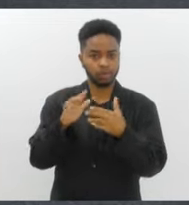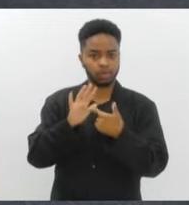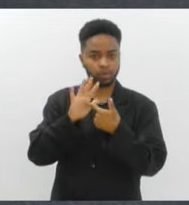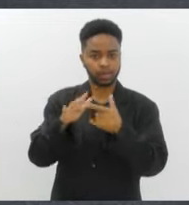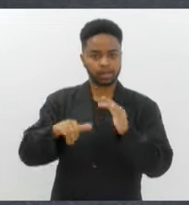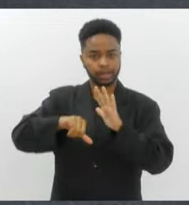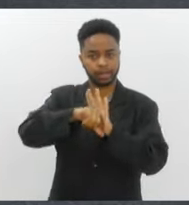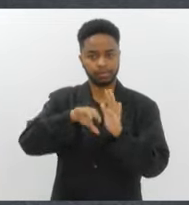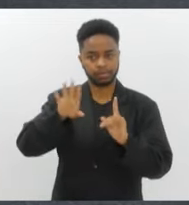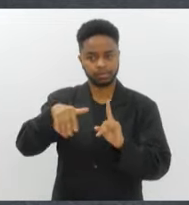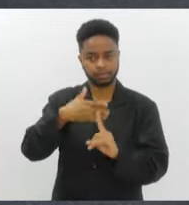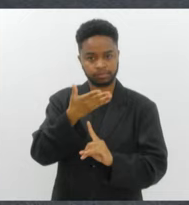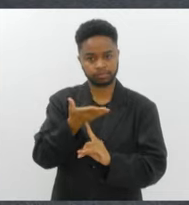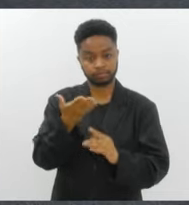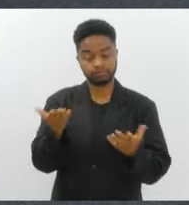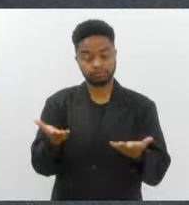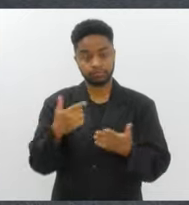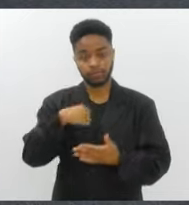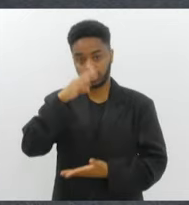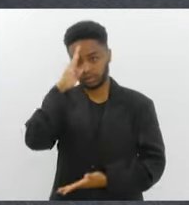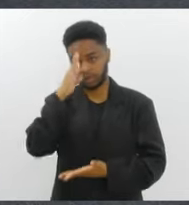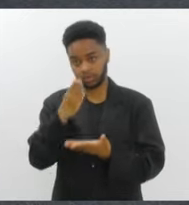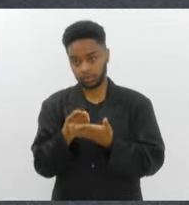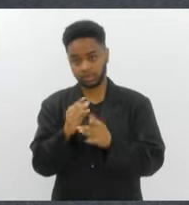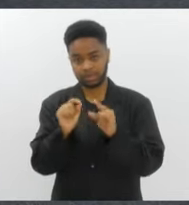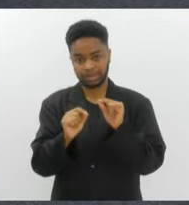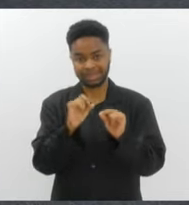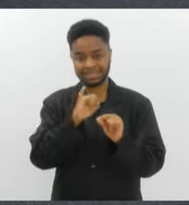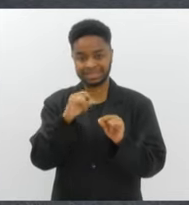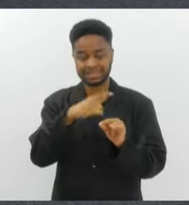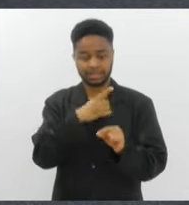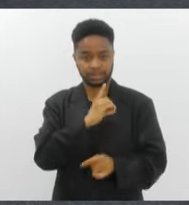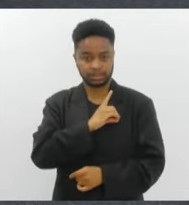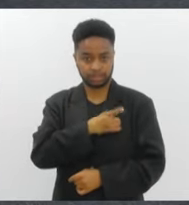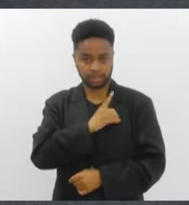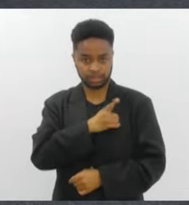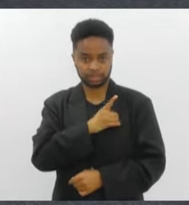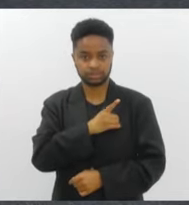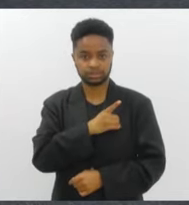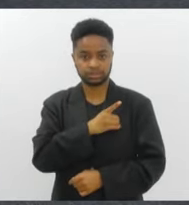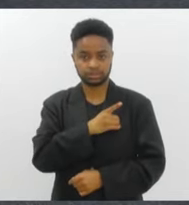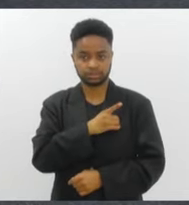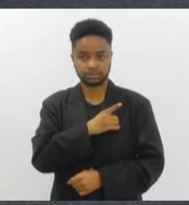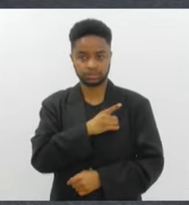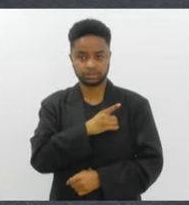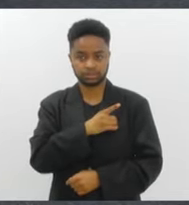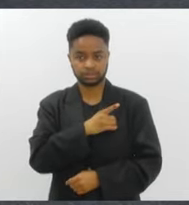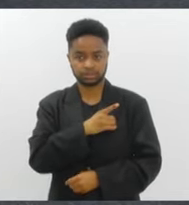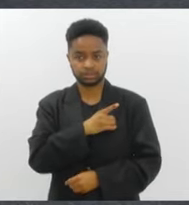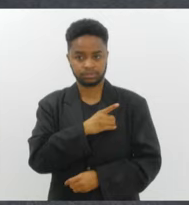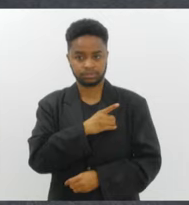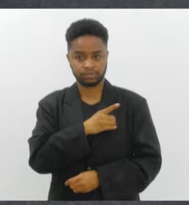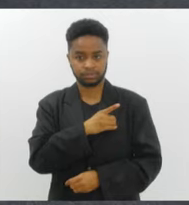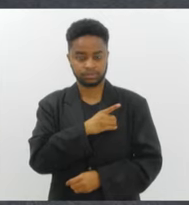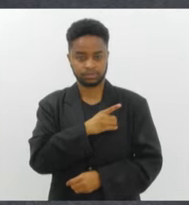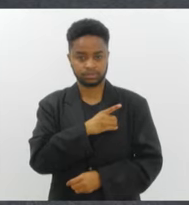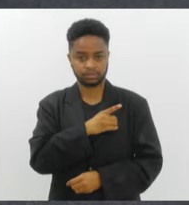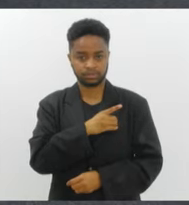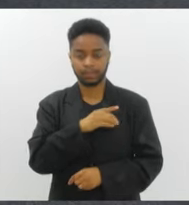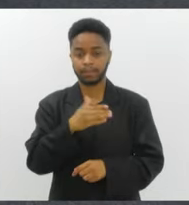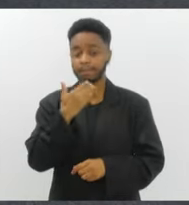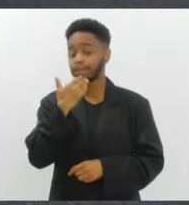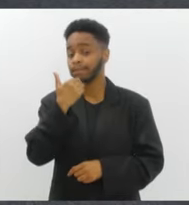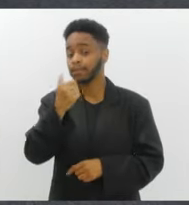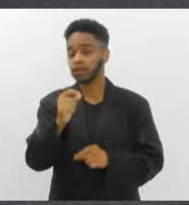que o fato de haver uma delegacia, deputada Tia Ju, o mais interessante seria